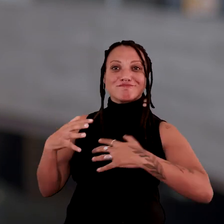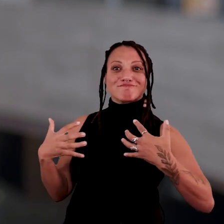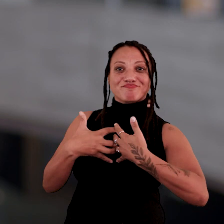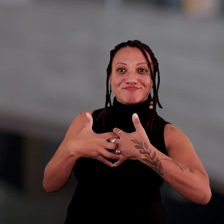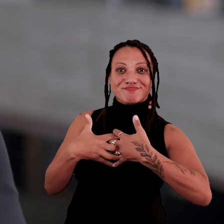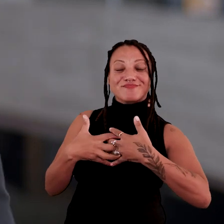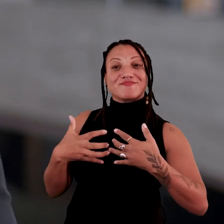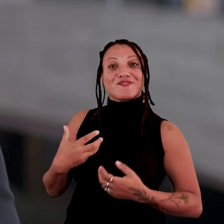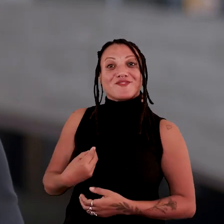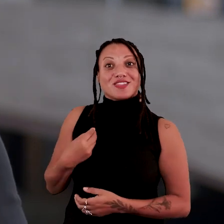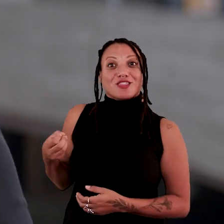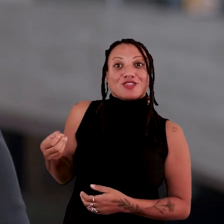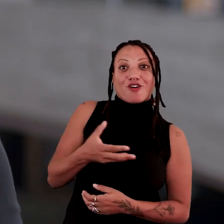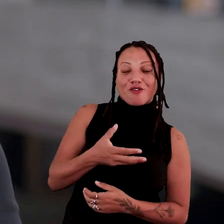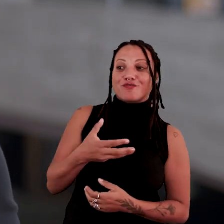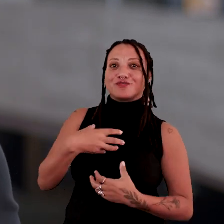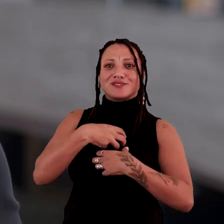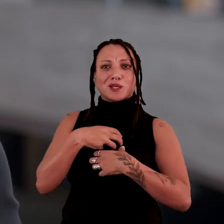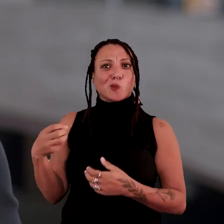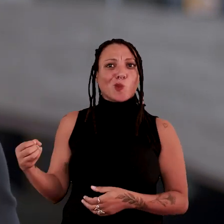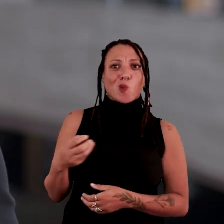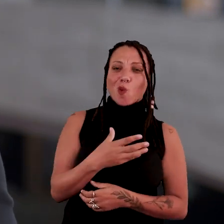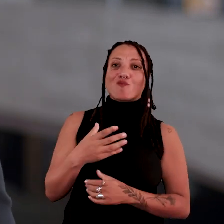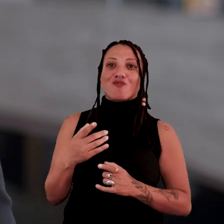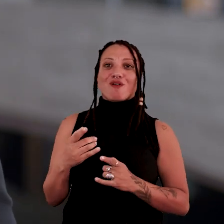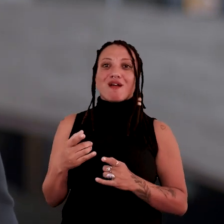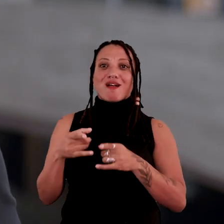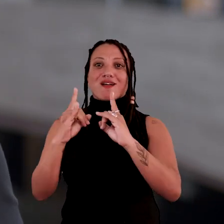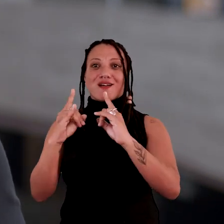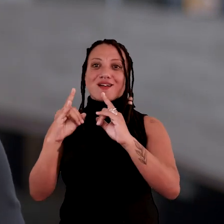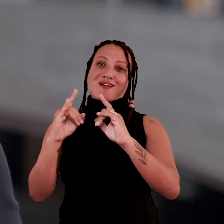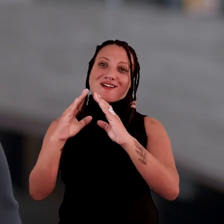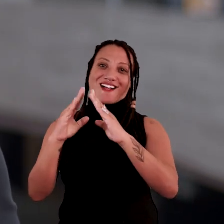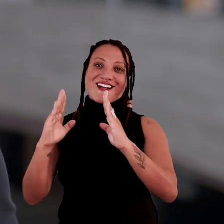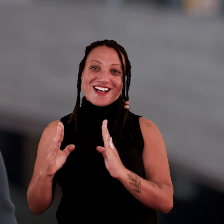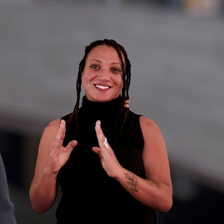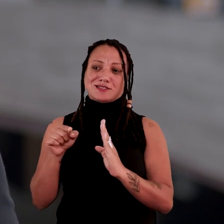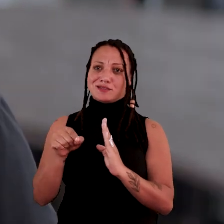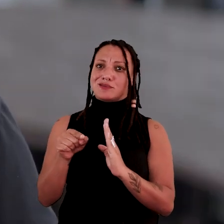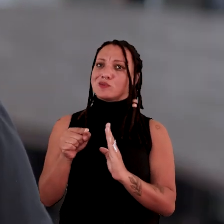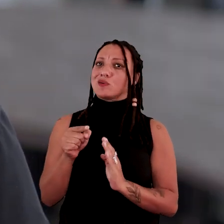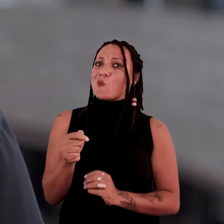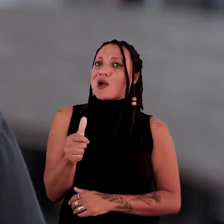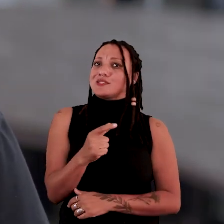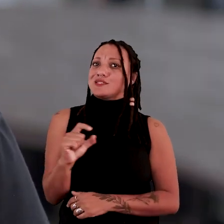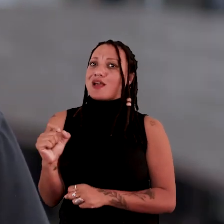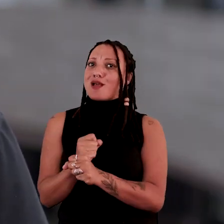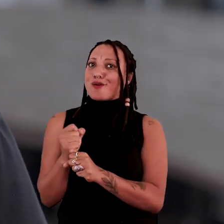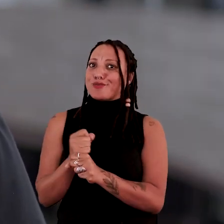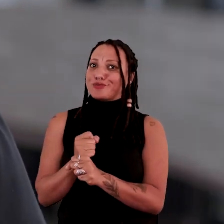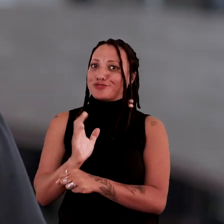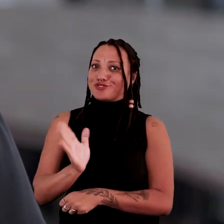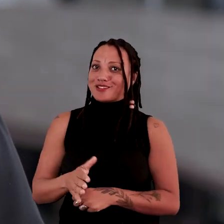quase 100 anos. Estar participando da premiação do Instituto Tomiotaki é algo que me deixa muito feliz. É uma realização